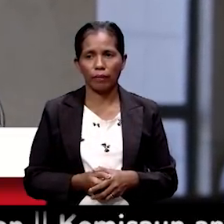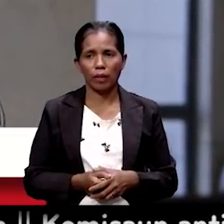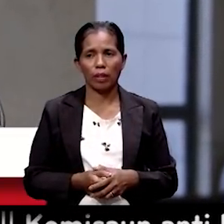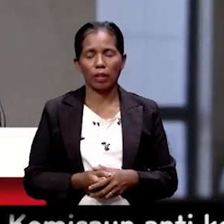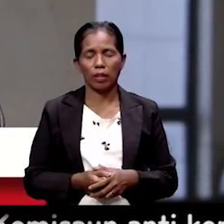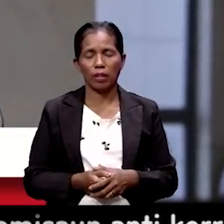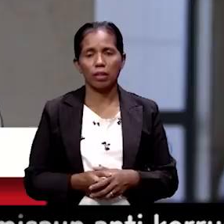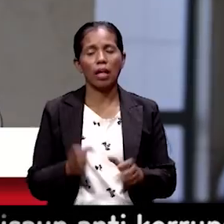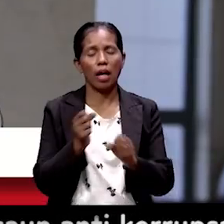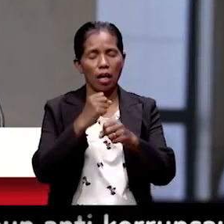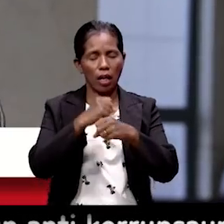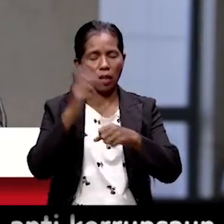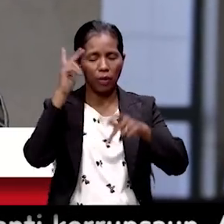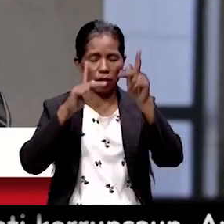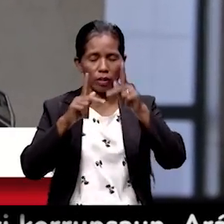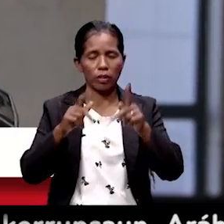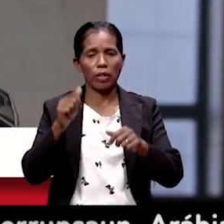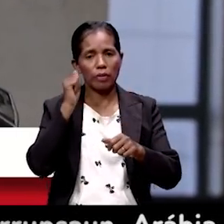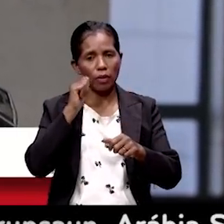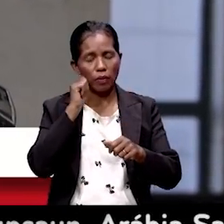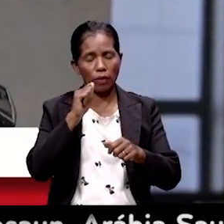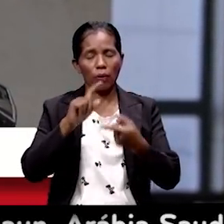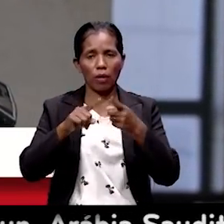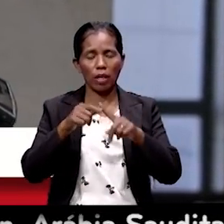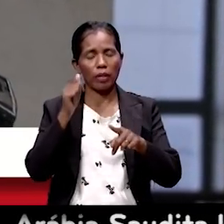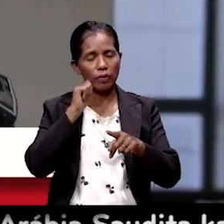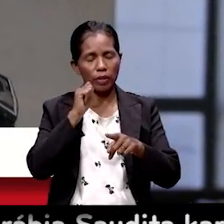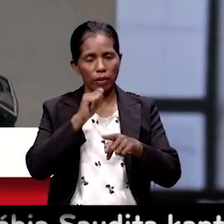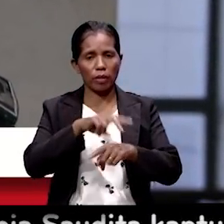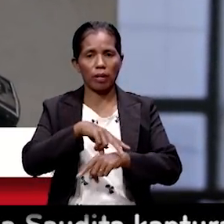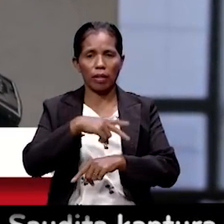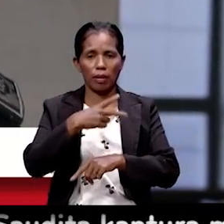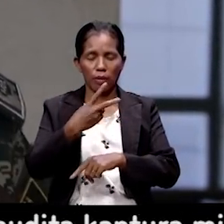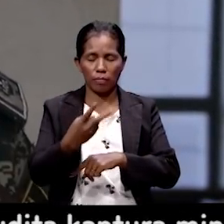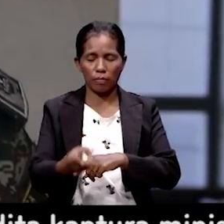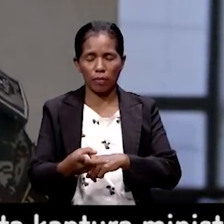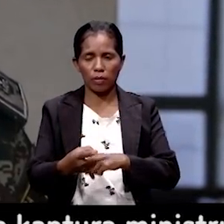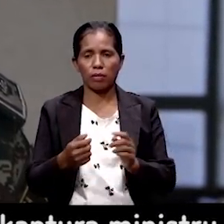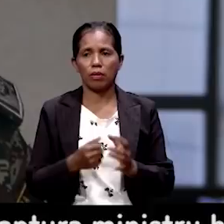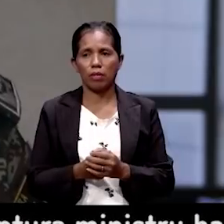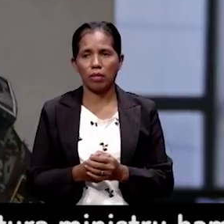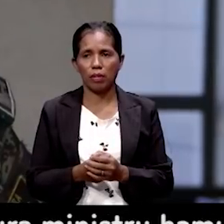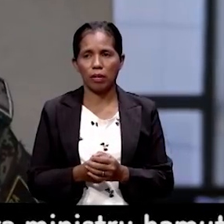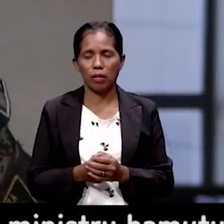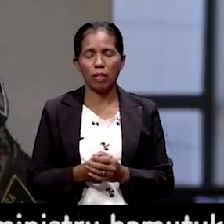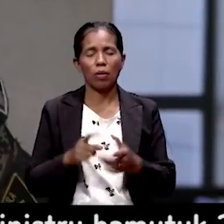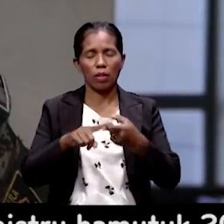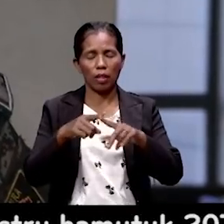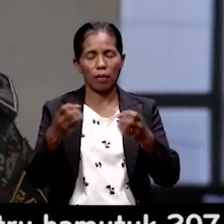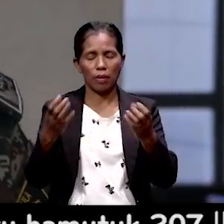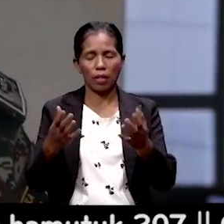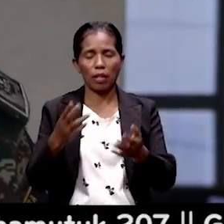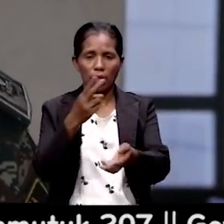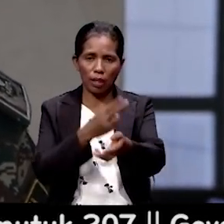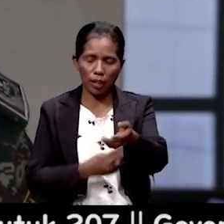automatik da lampo ida nebe samosu ia kamara sika se kamo kane kama todan.